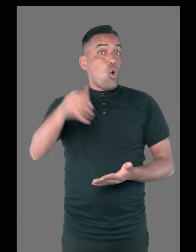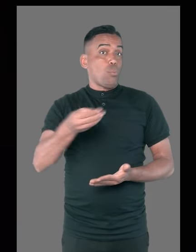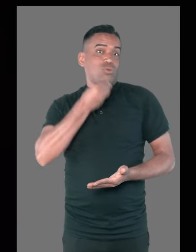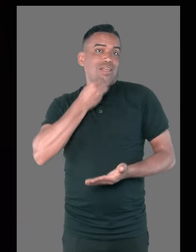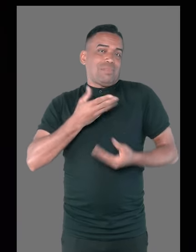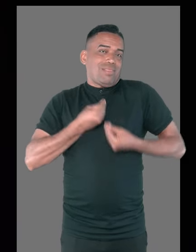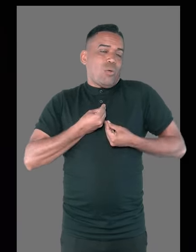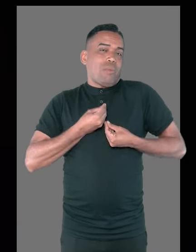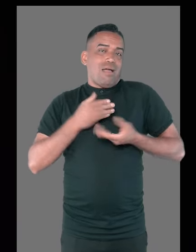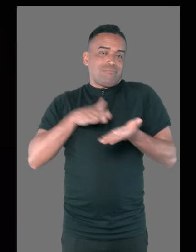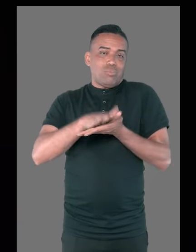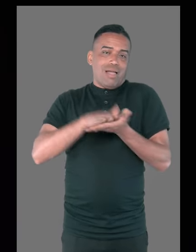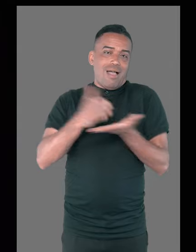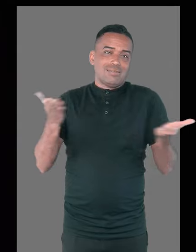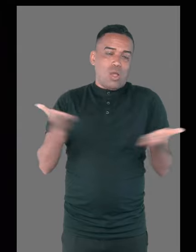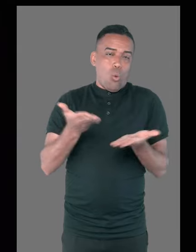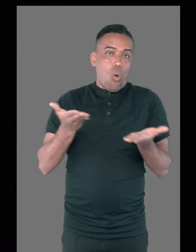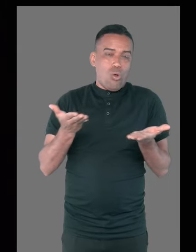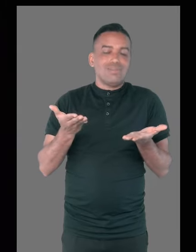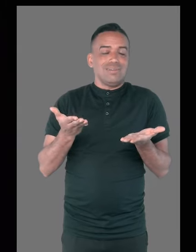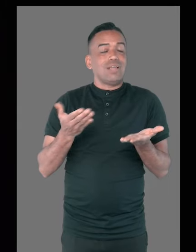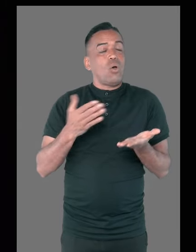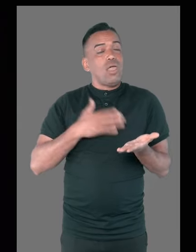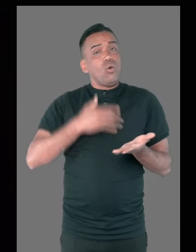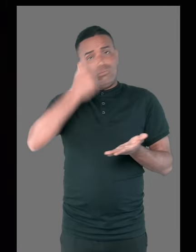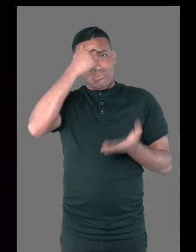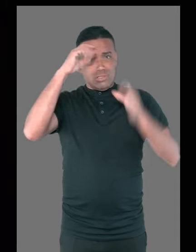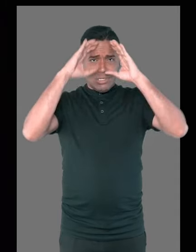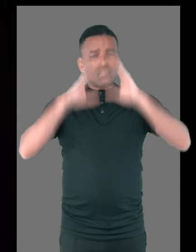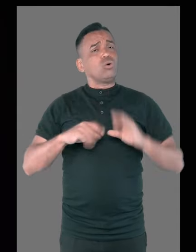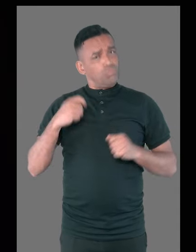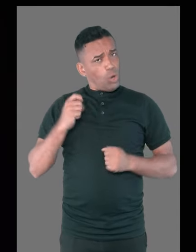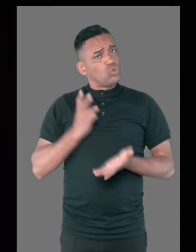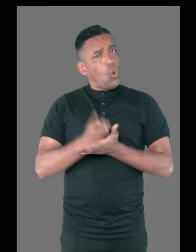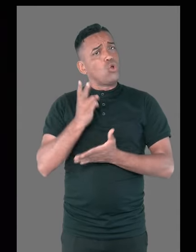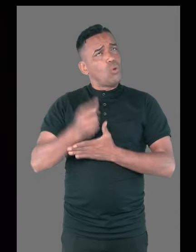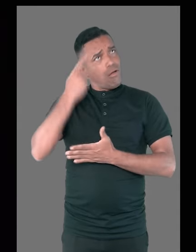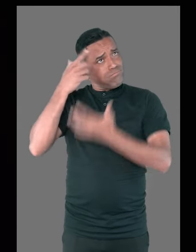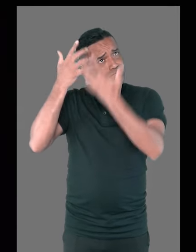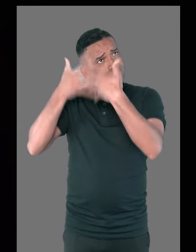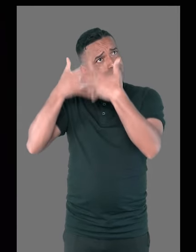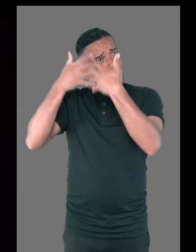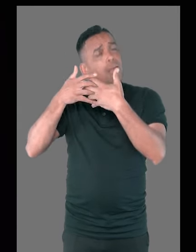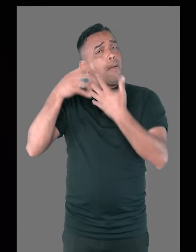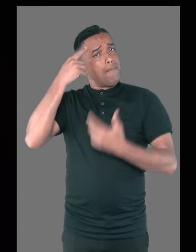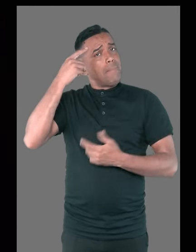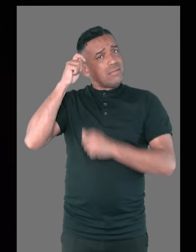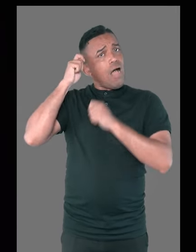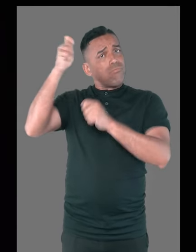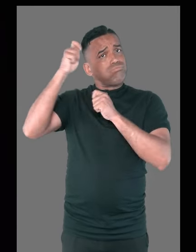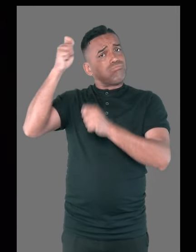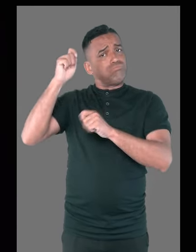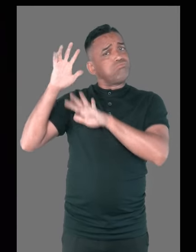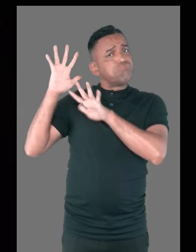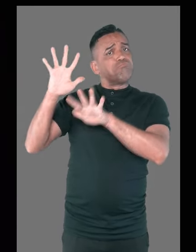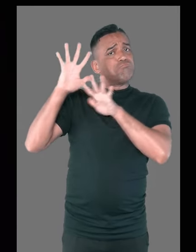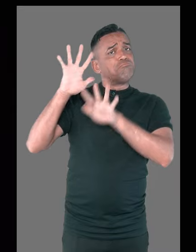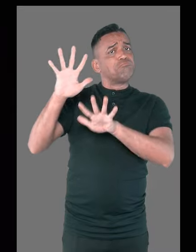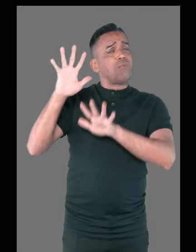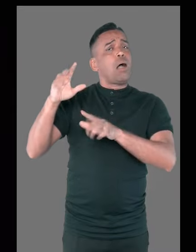eu não deixo de pensar a respeito do livro. Então, eu, como cidadão, posso continuar a refletir e posso pensar de forma engajada e devo, na realidade, fazer